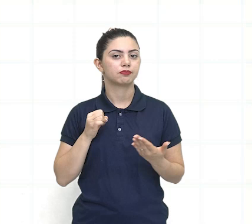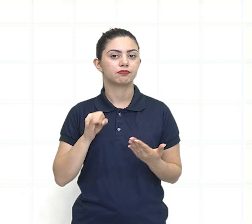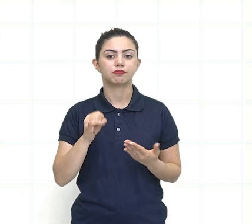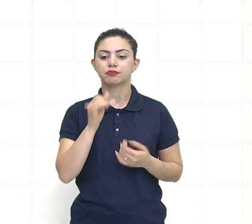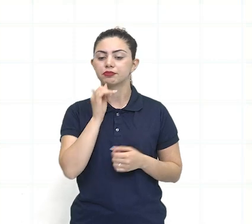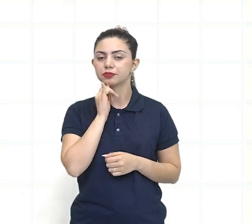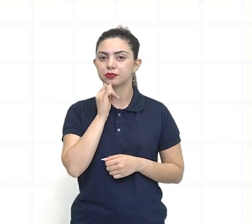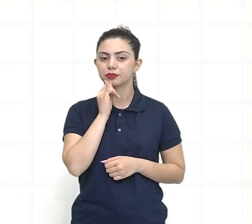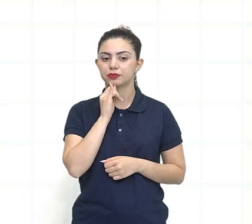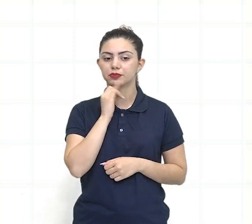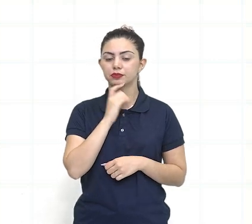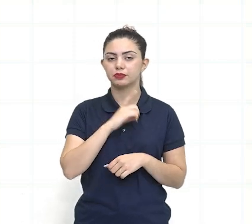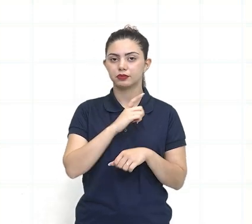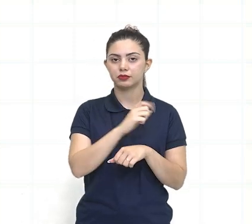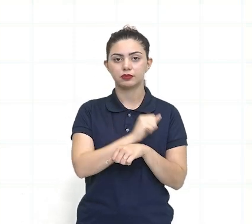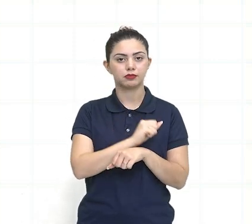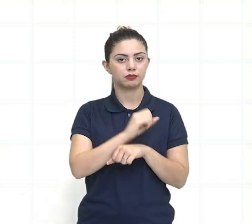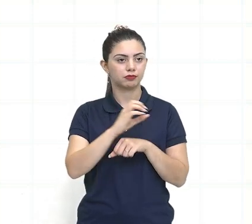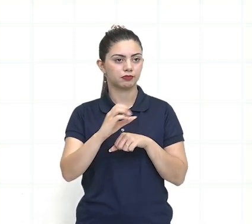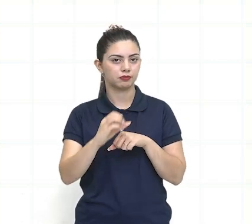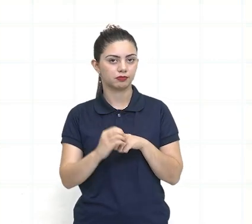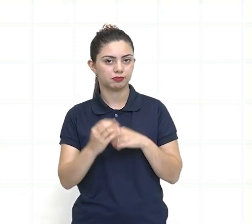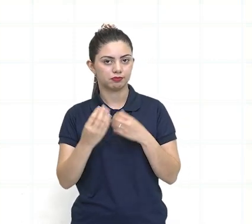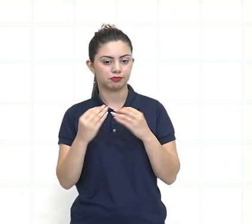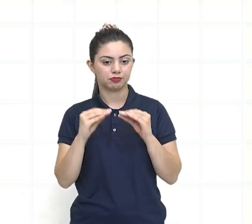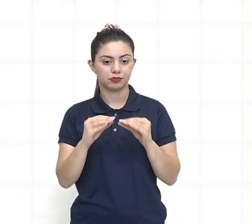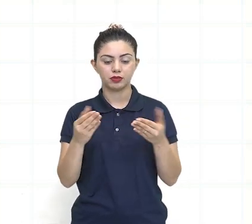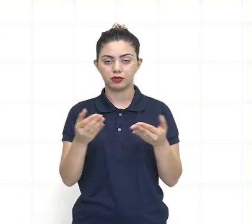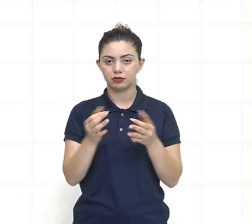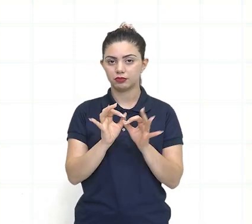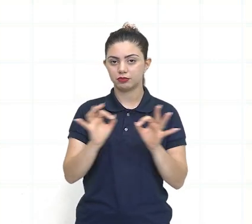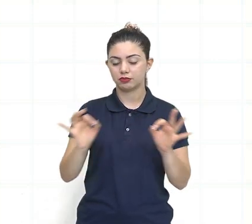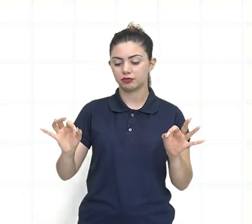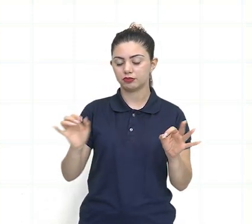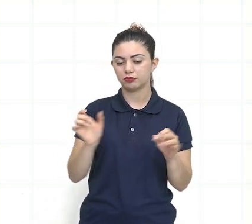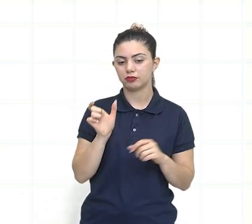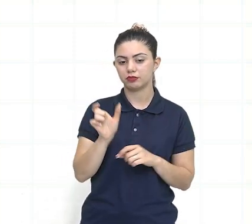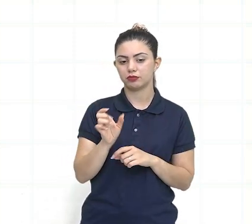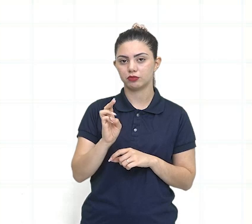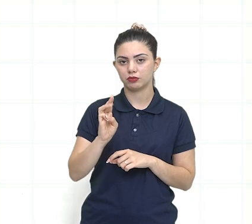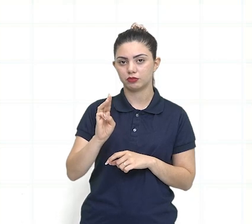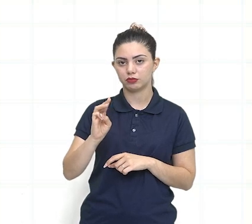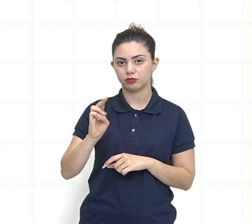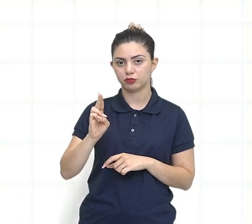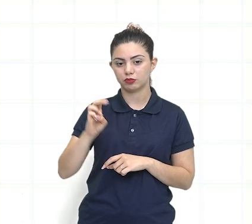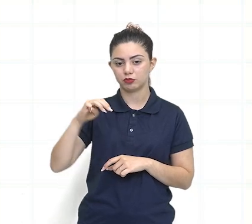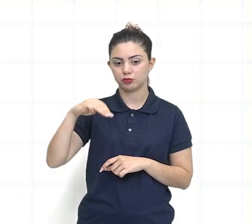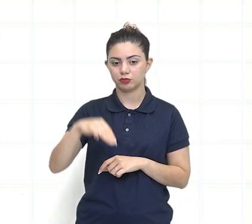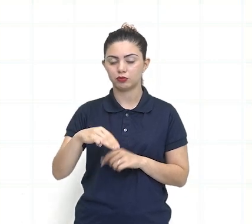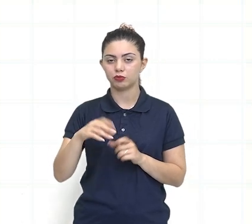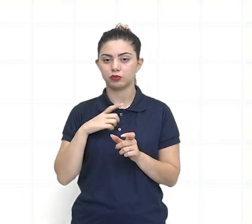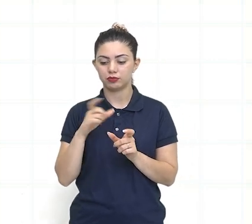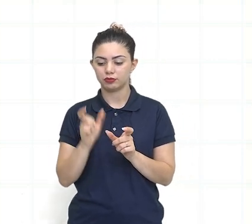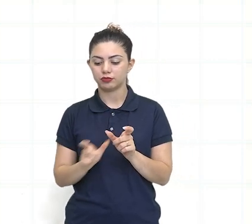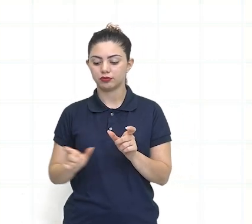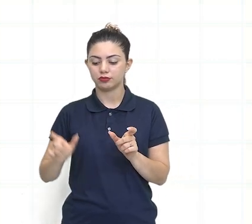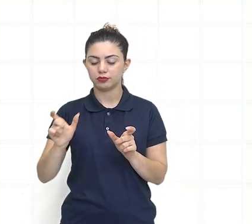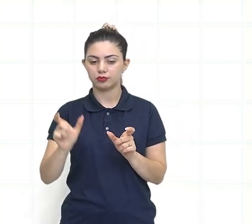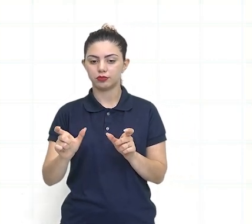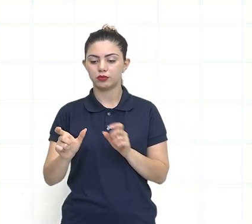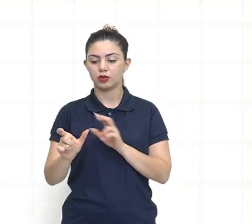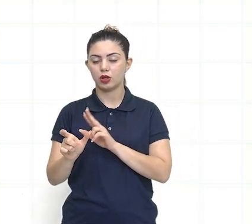coloco o artigo indefinido, e nesse exemplo eu coloquei, antes de um nome próprio, tá aqui, ó,